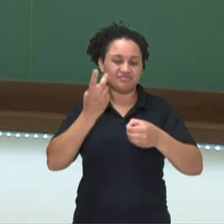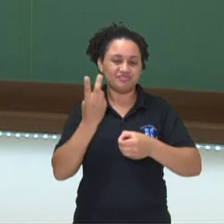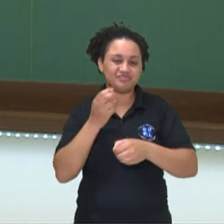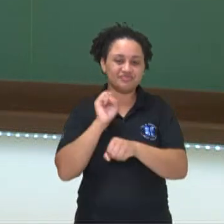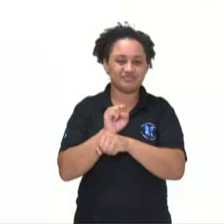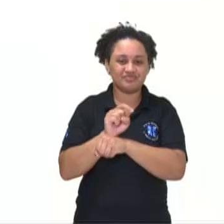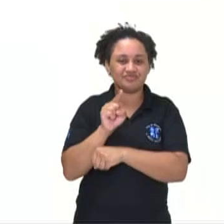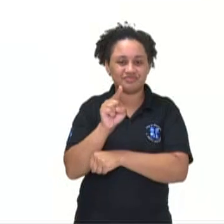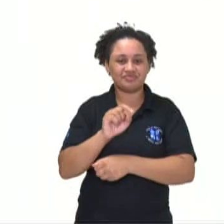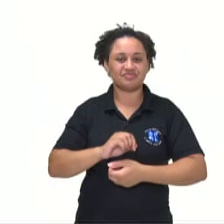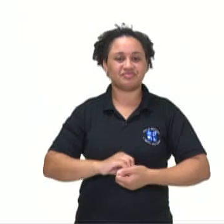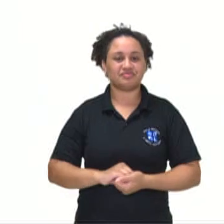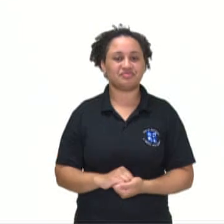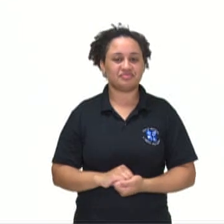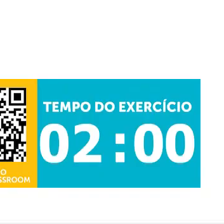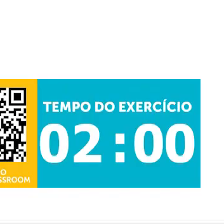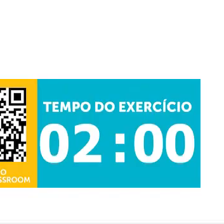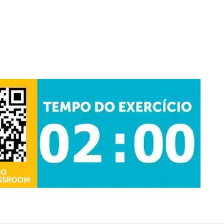aguardando você.